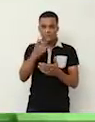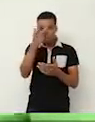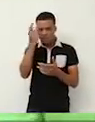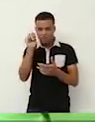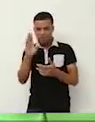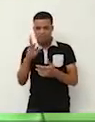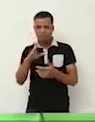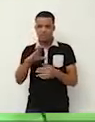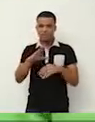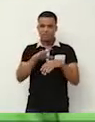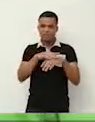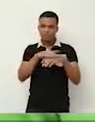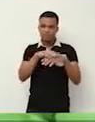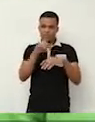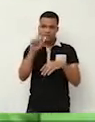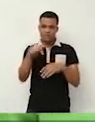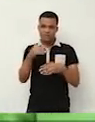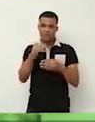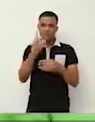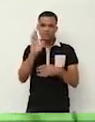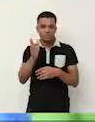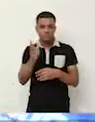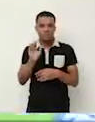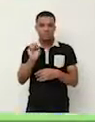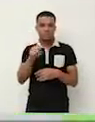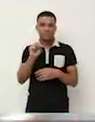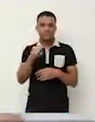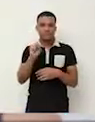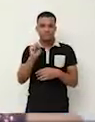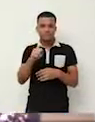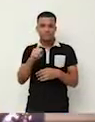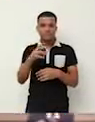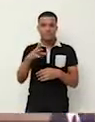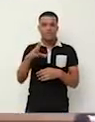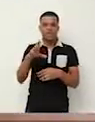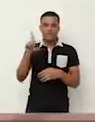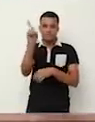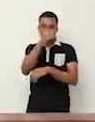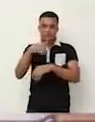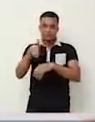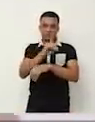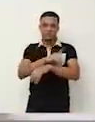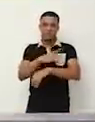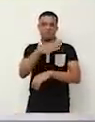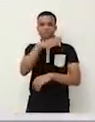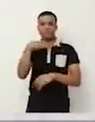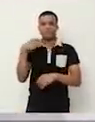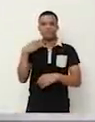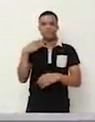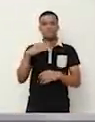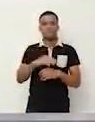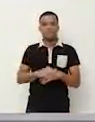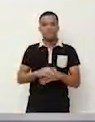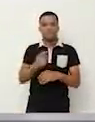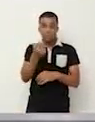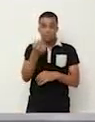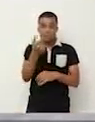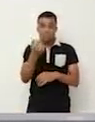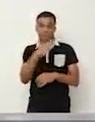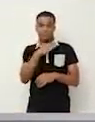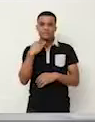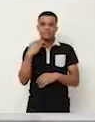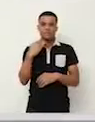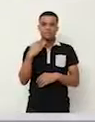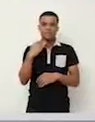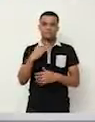Alguém já adoeceu aqui na sua casa? Já. Essa menina teve dengue hemorrágica. É? Ela teve dengue hemorrágica. Quase que